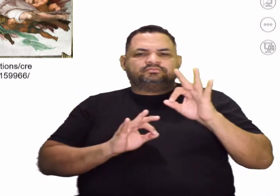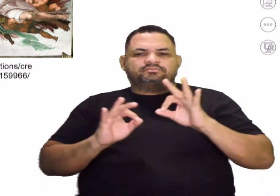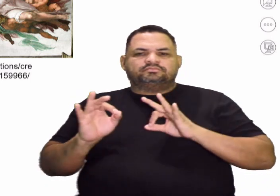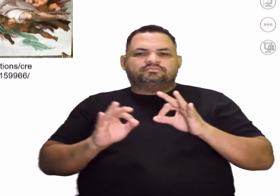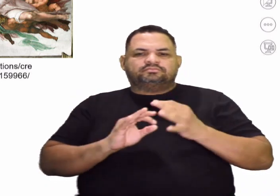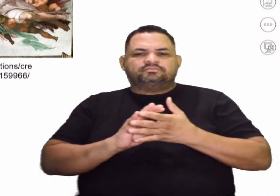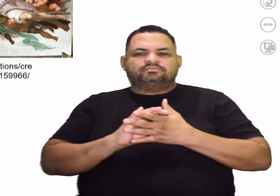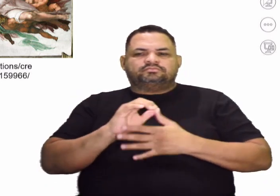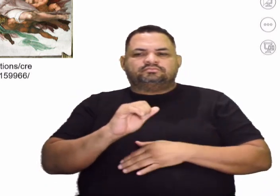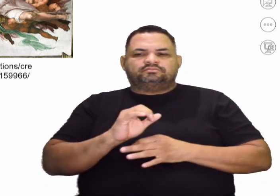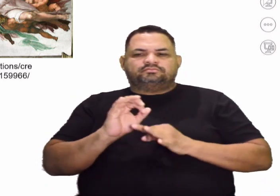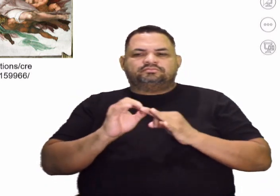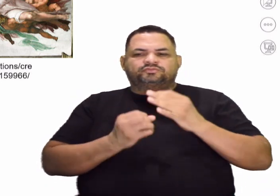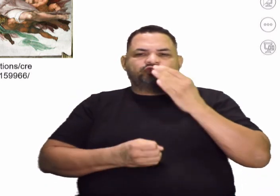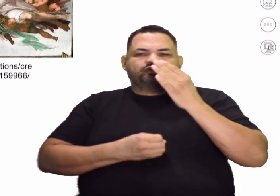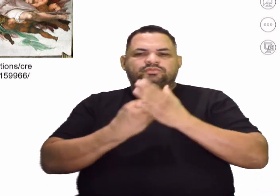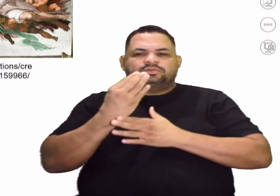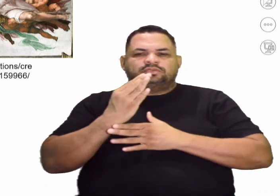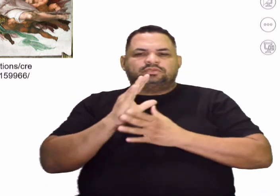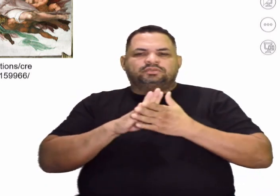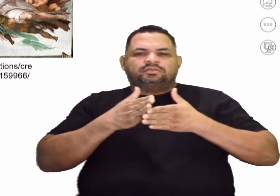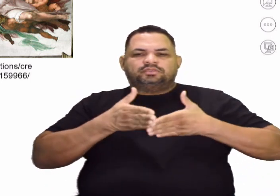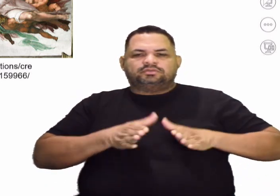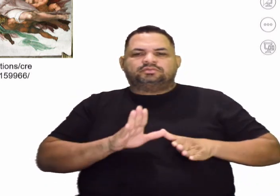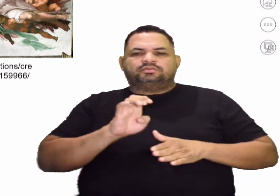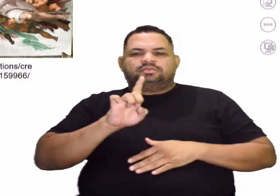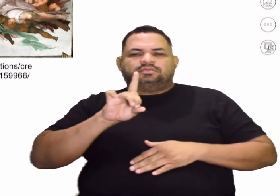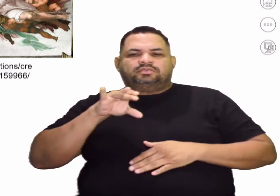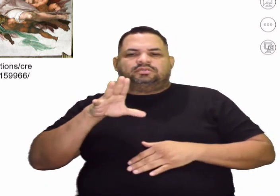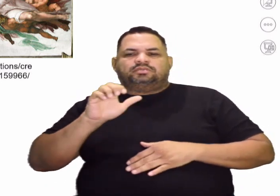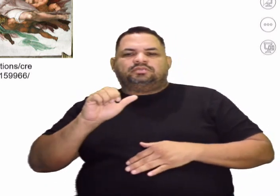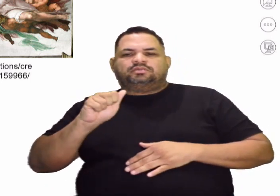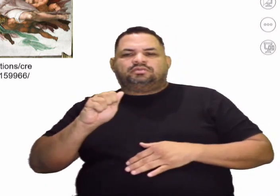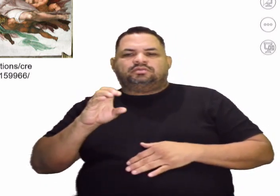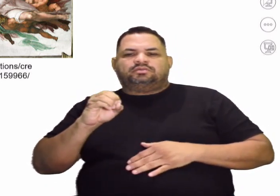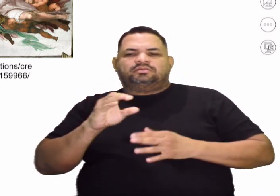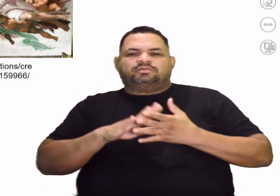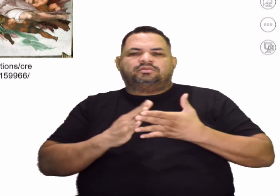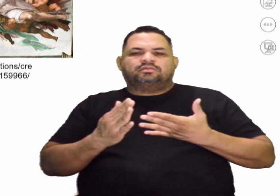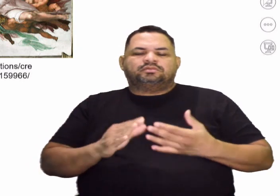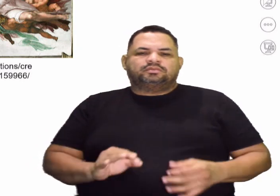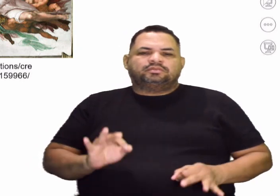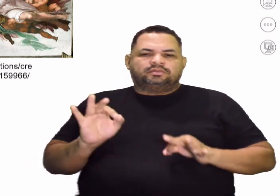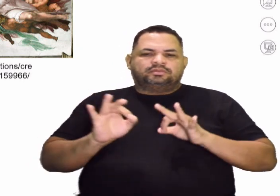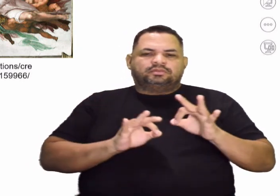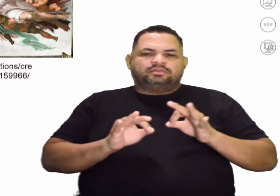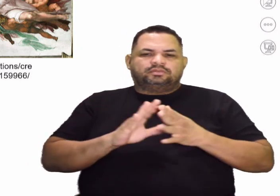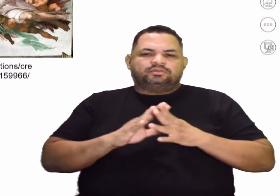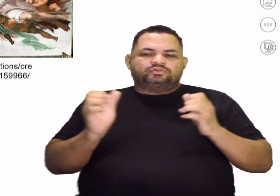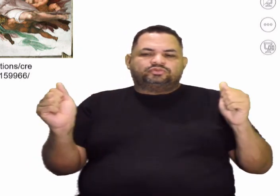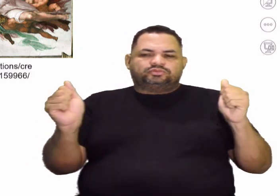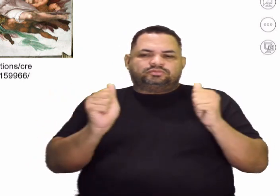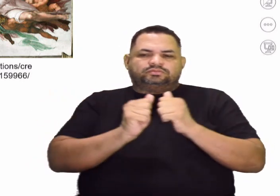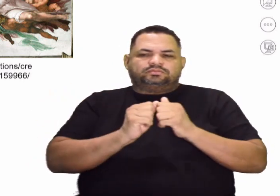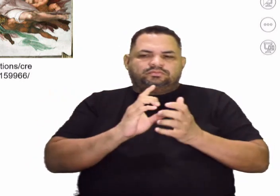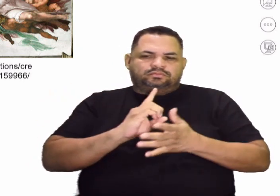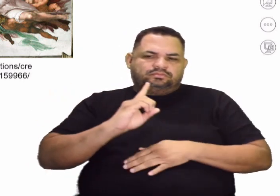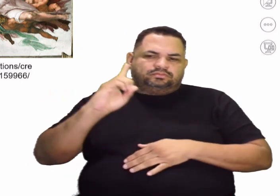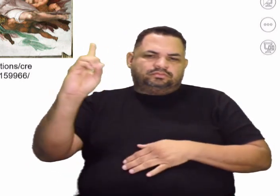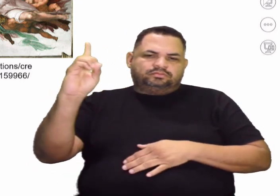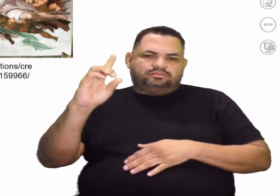de Adão, Anunciação do Anjo aqui, a criação de Adão, né, com Deus,